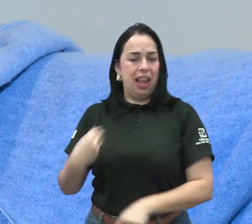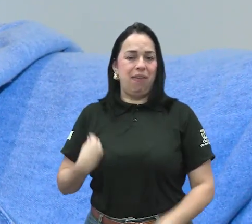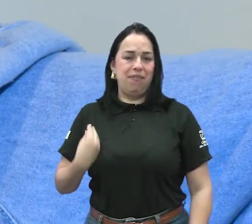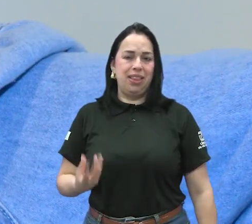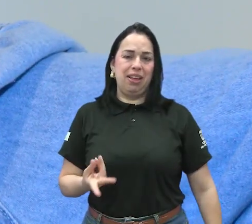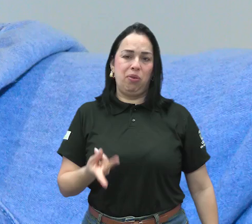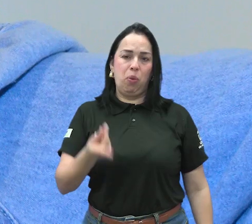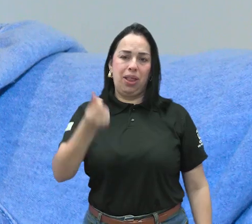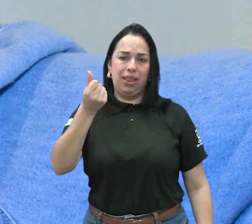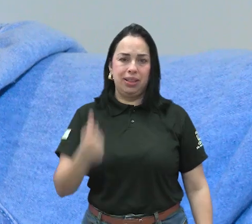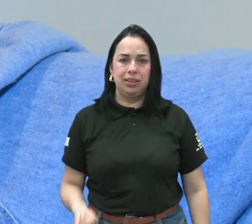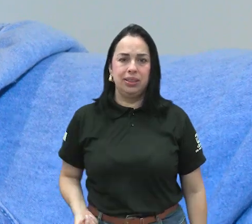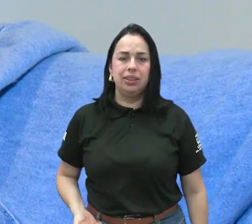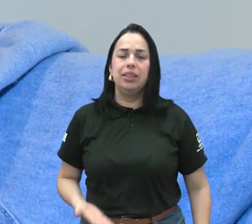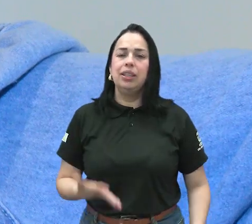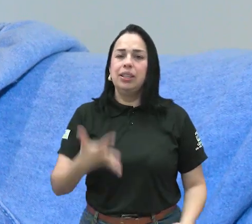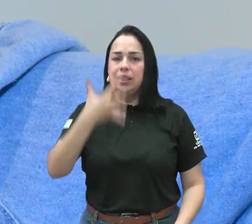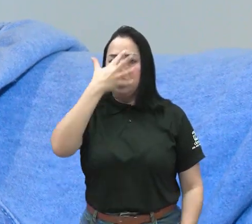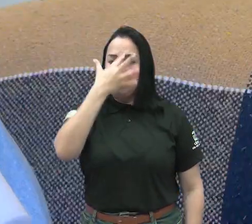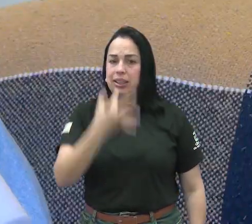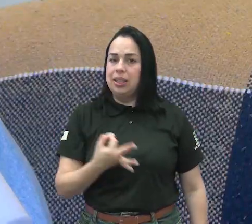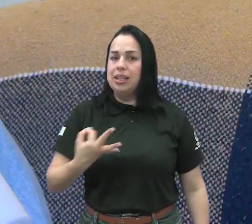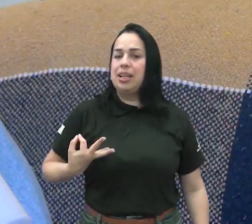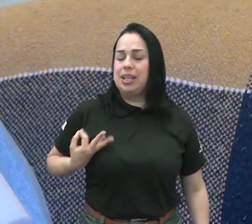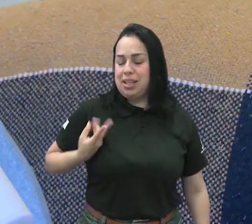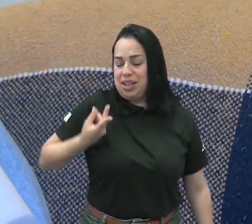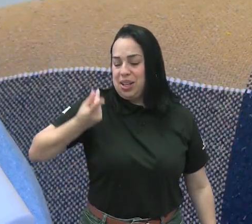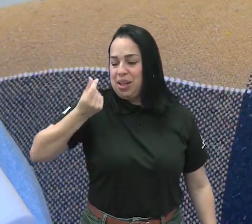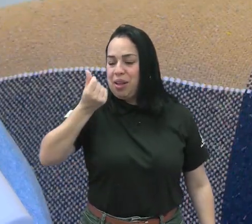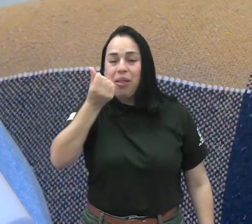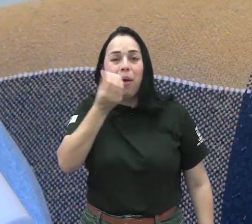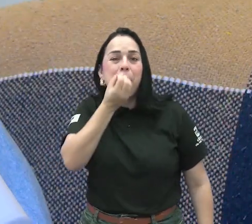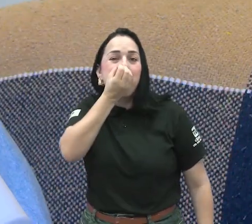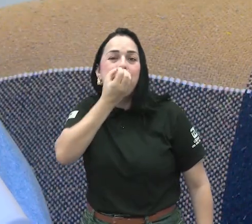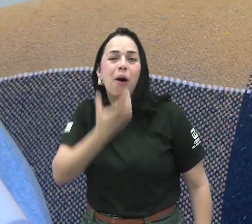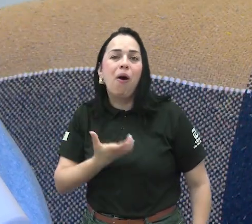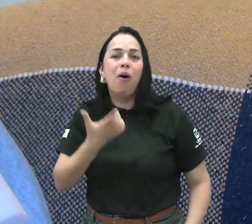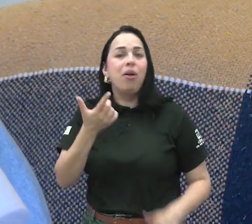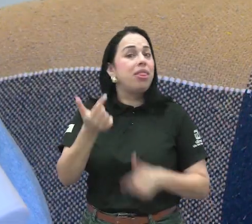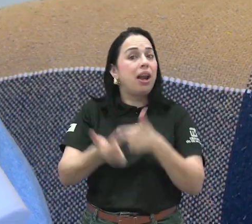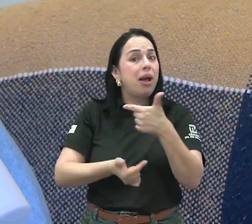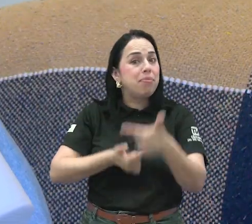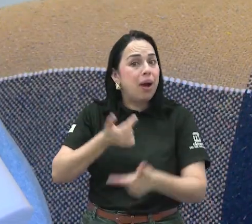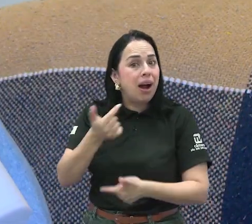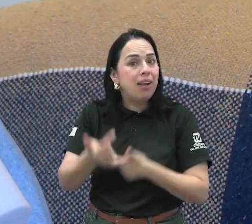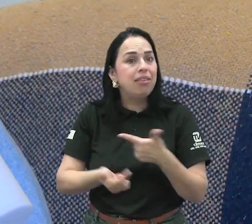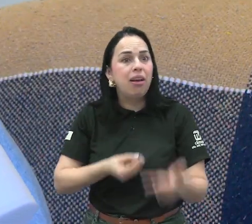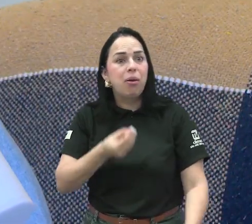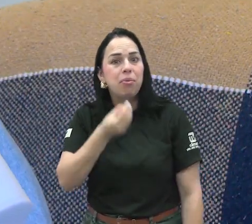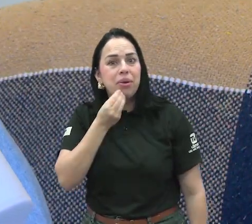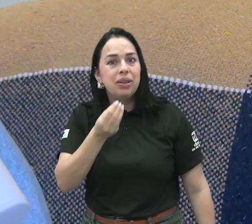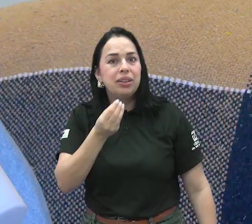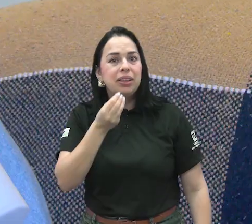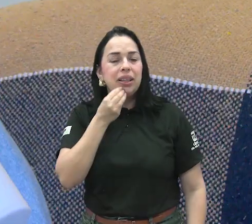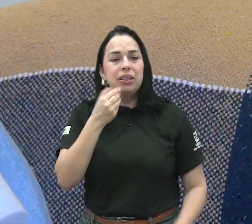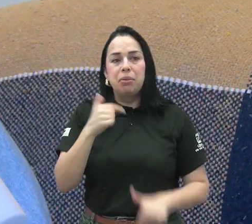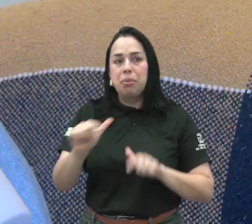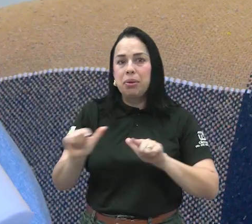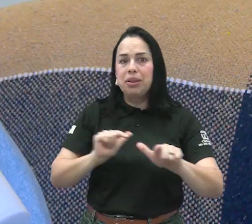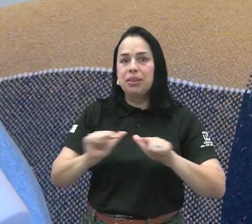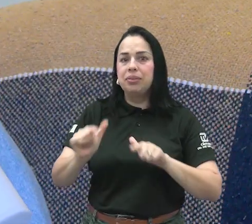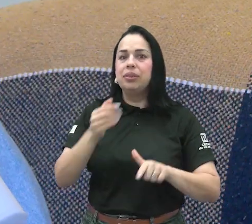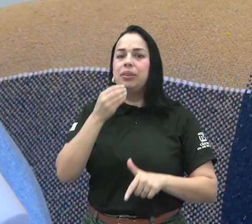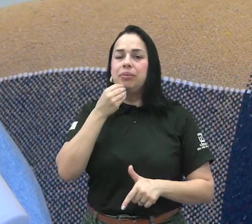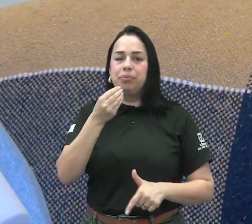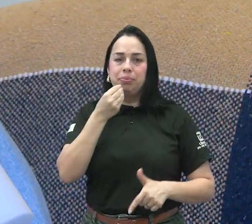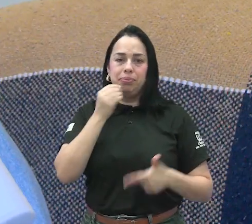ela pode viver com qualidade de vida. Com certeza, uma qualidade de vida boa, trabalho, você tem